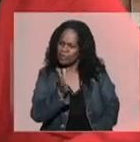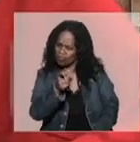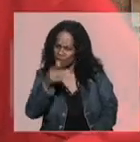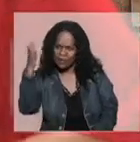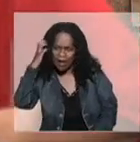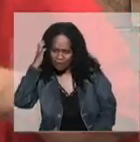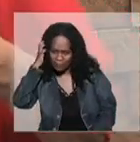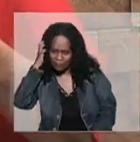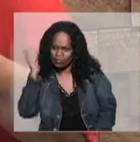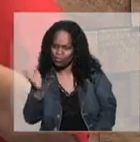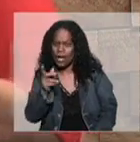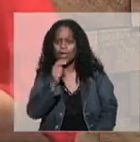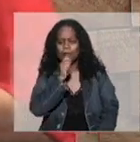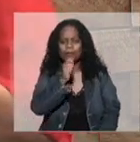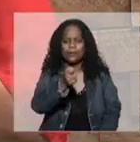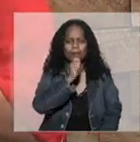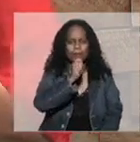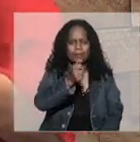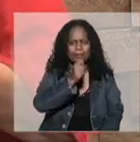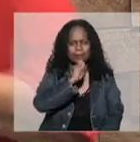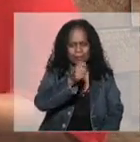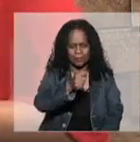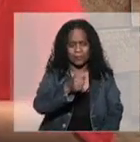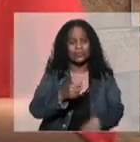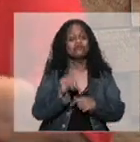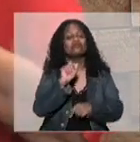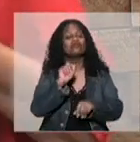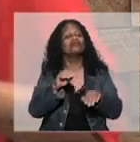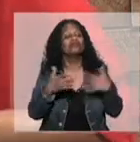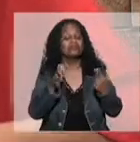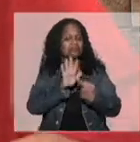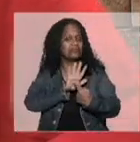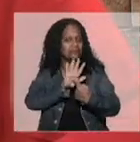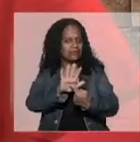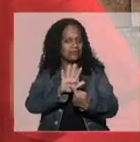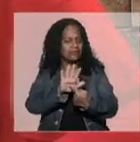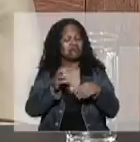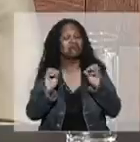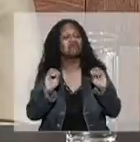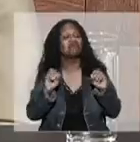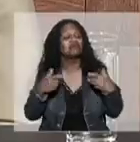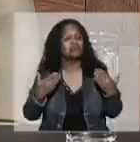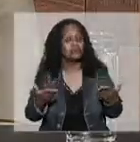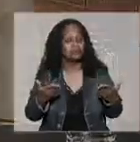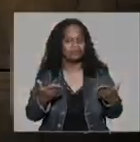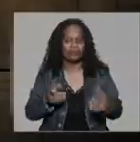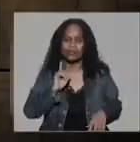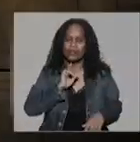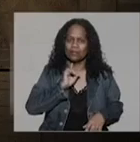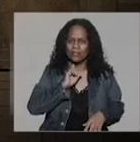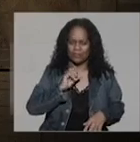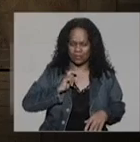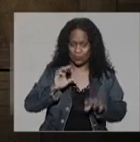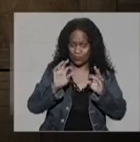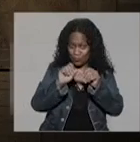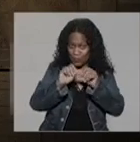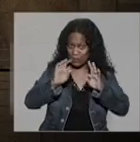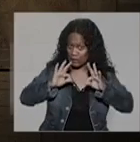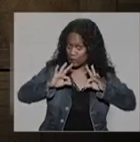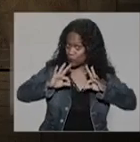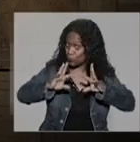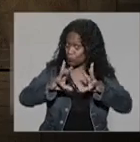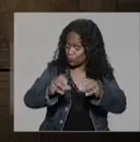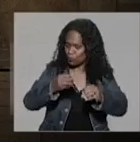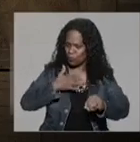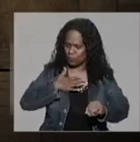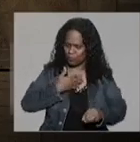era locutor? Locutor. E você fazia que tipo de locução? O que você apresentava? Na rádio assim, de Ponte Nova, eu fazia tudo. Não só eu,